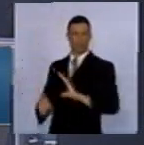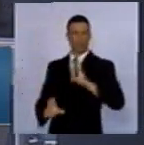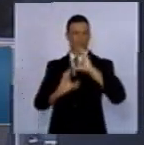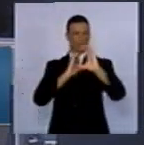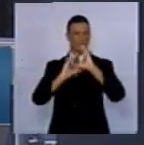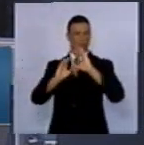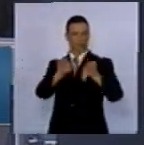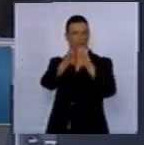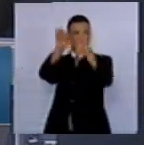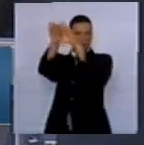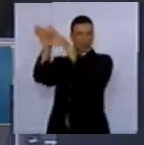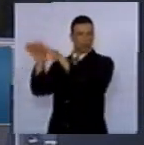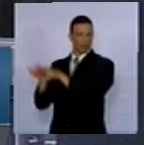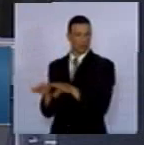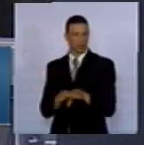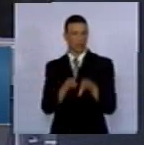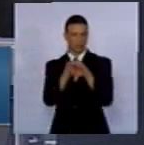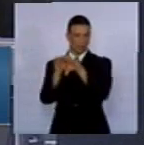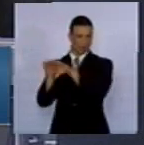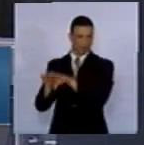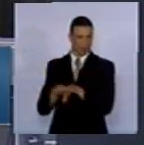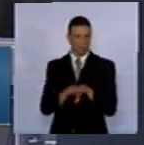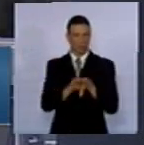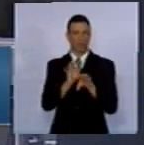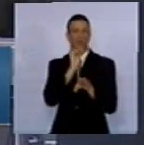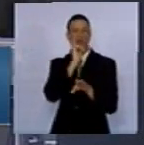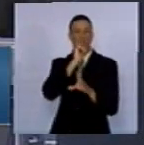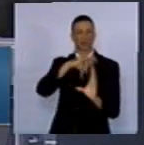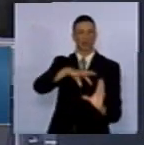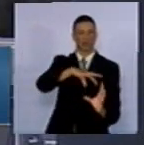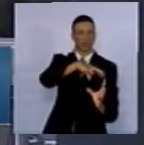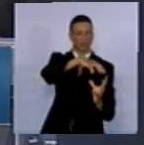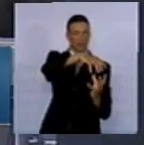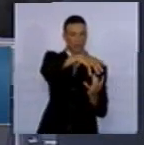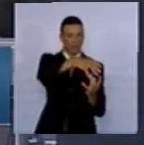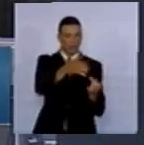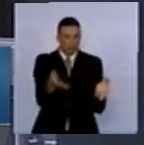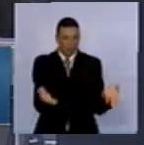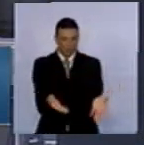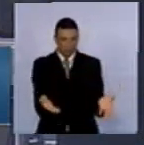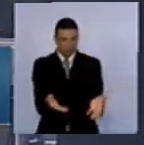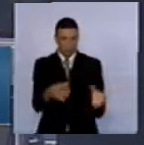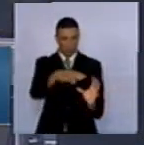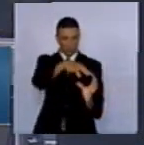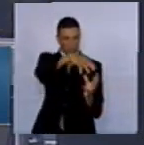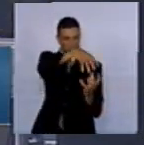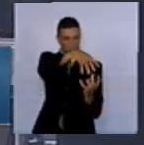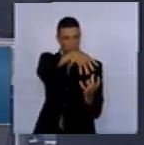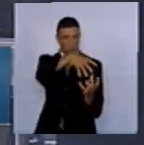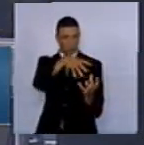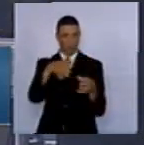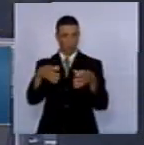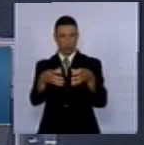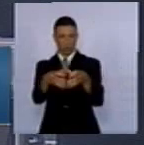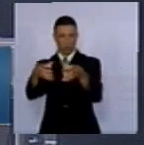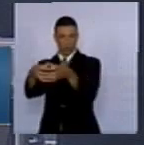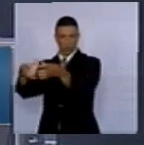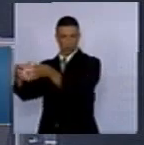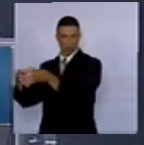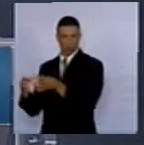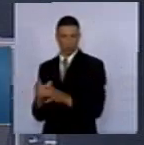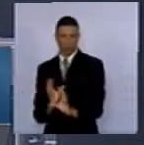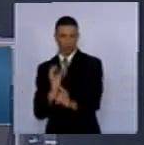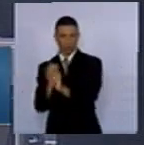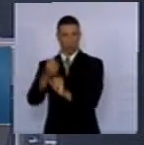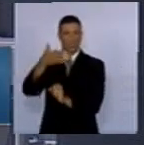sendo que hoje no mundo os 10 maiores grupos globais de